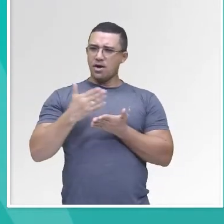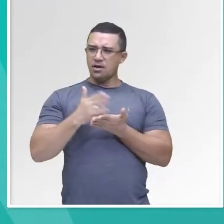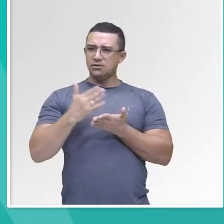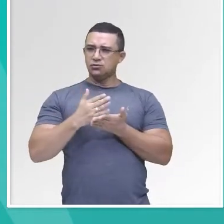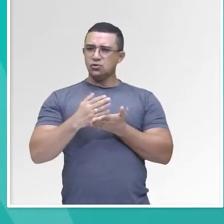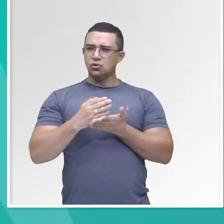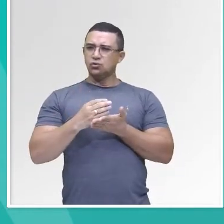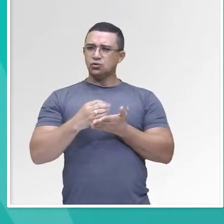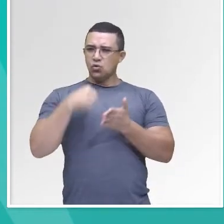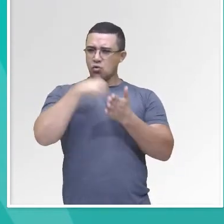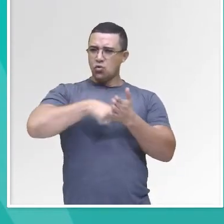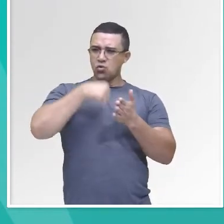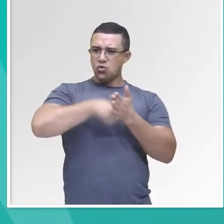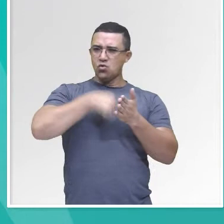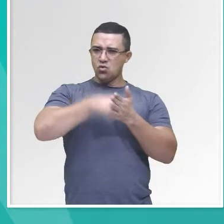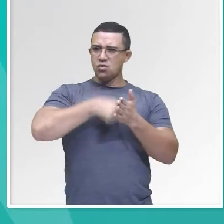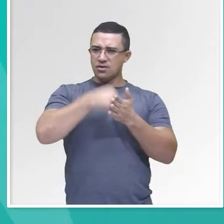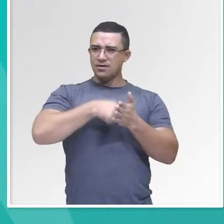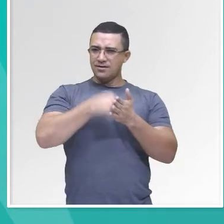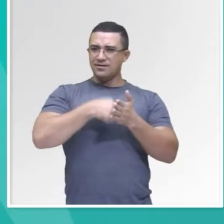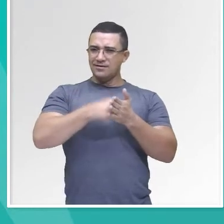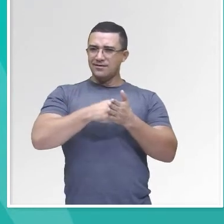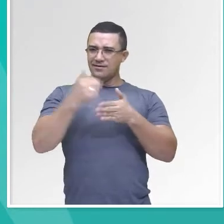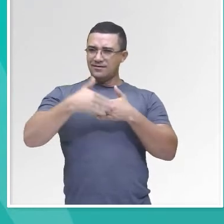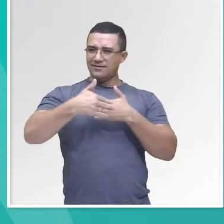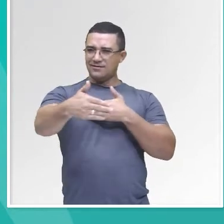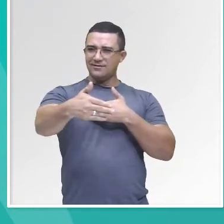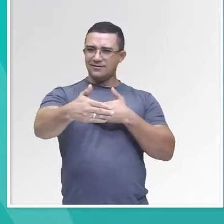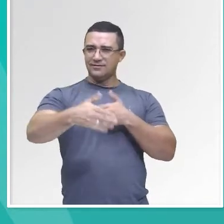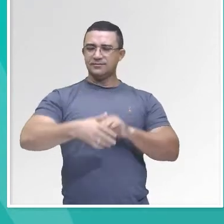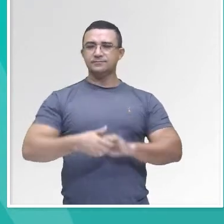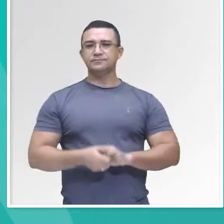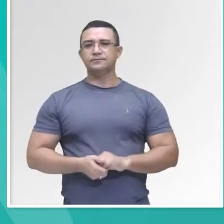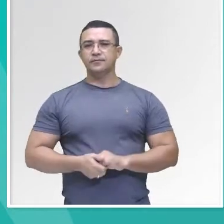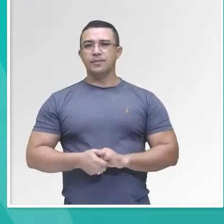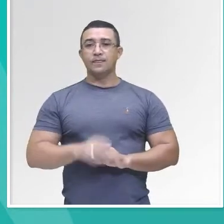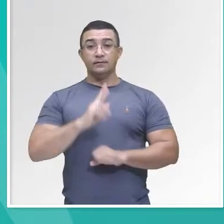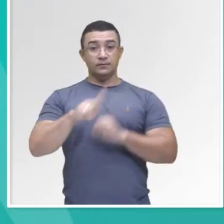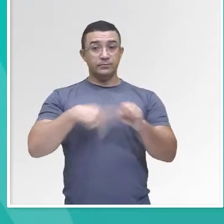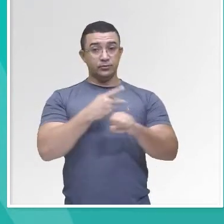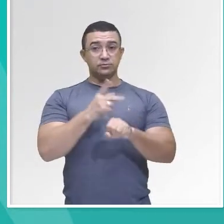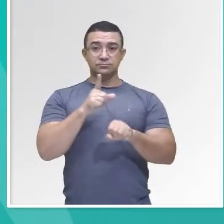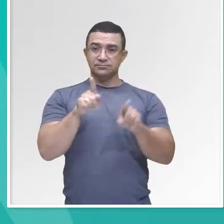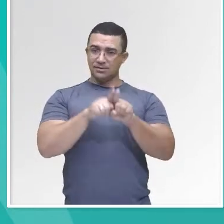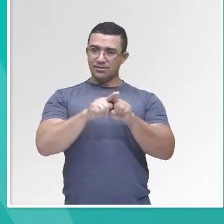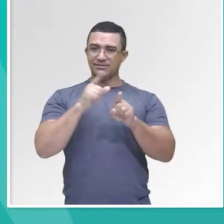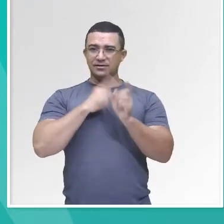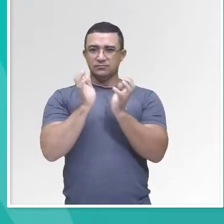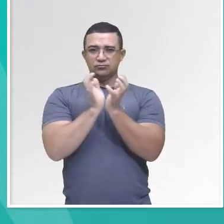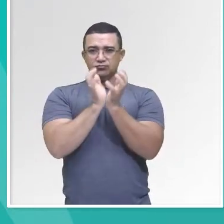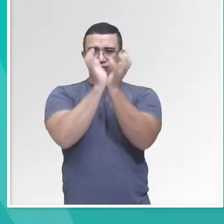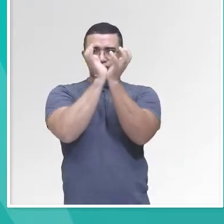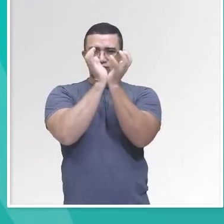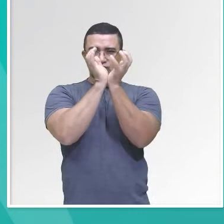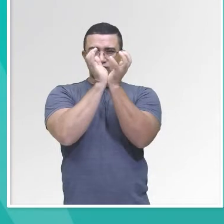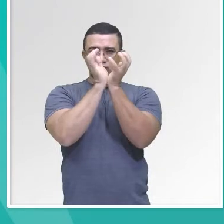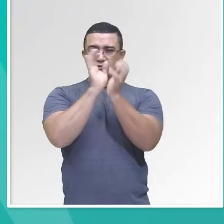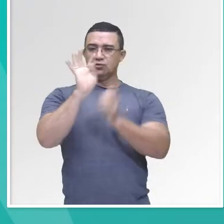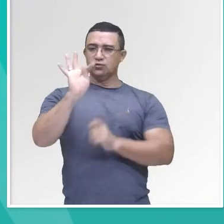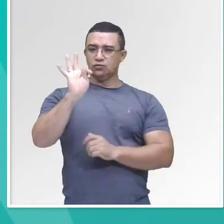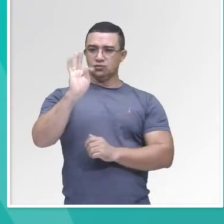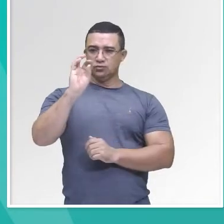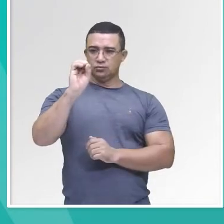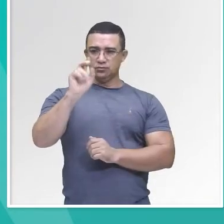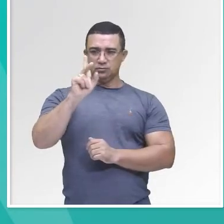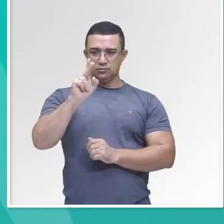na linha de combate, tá? Logo depois nós temos as torres, aqui como vocês estão